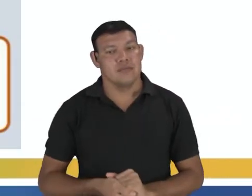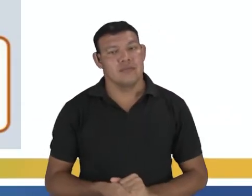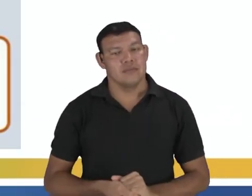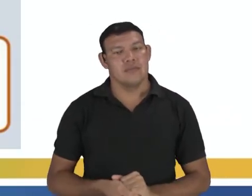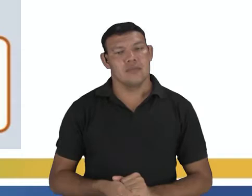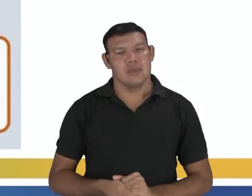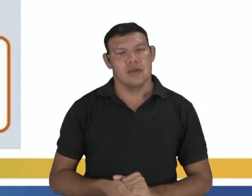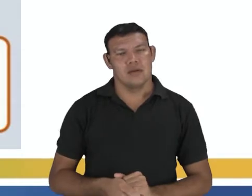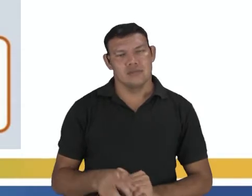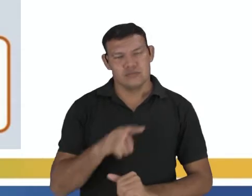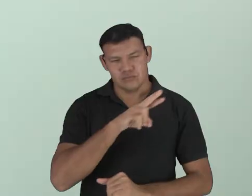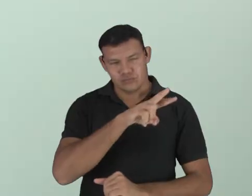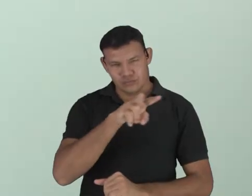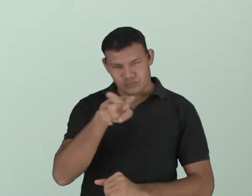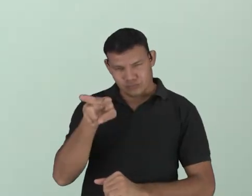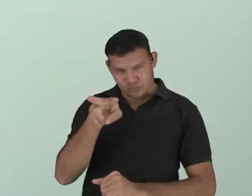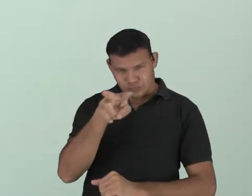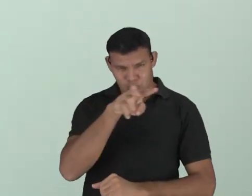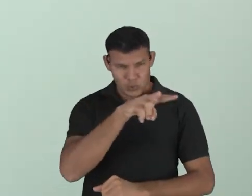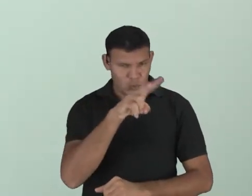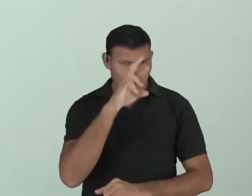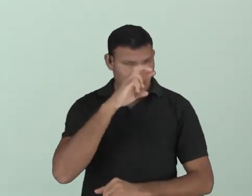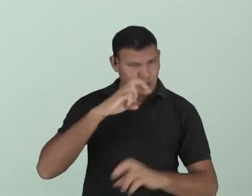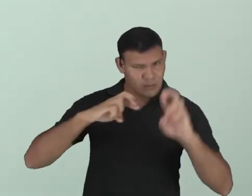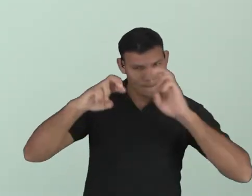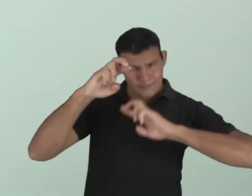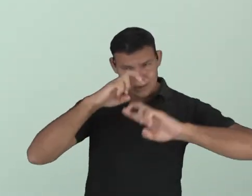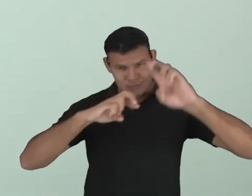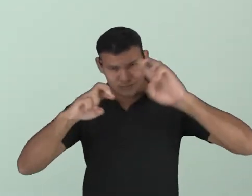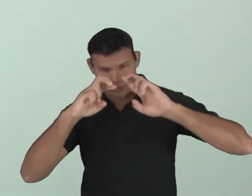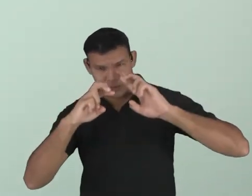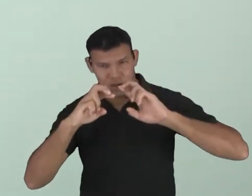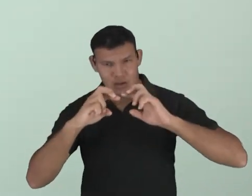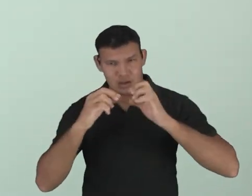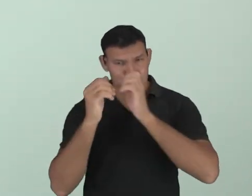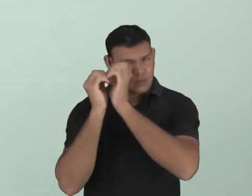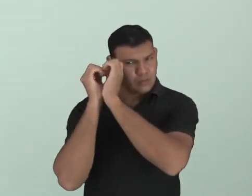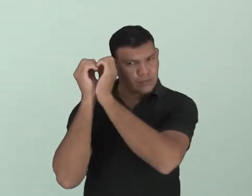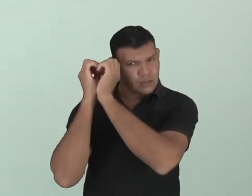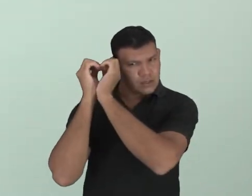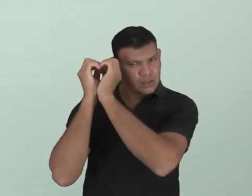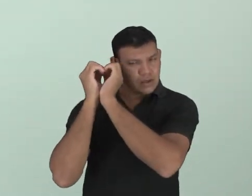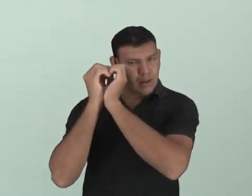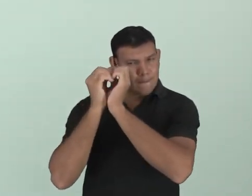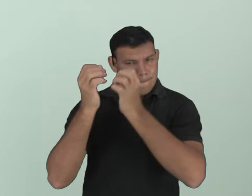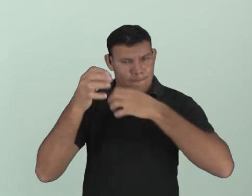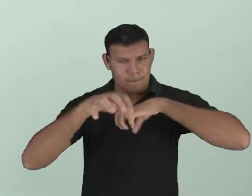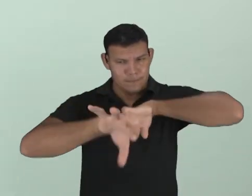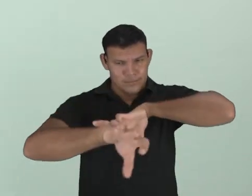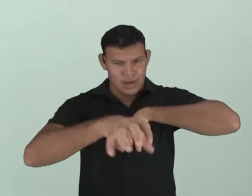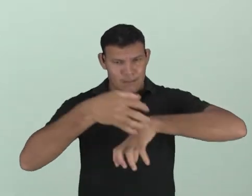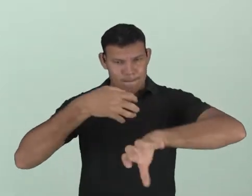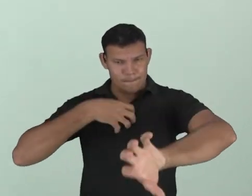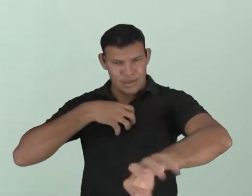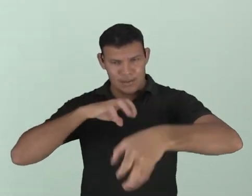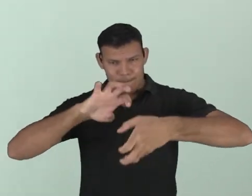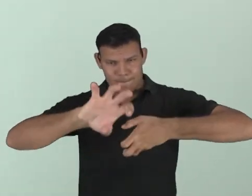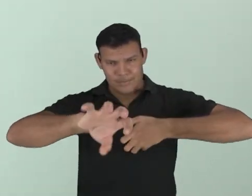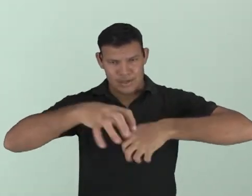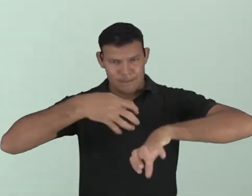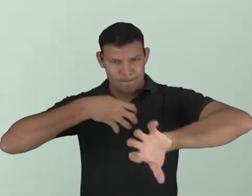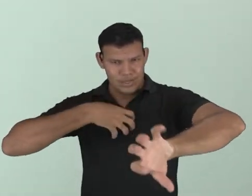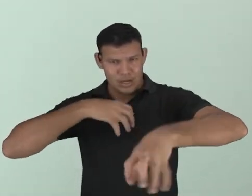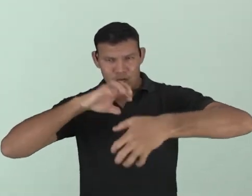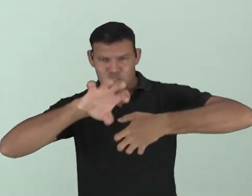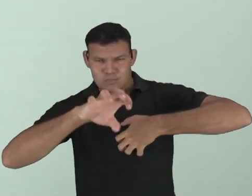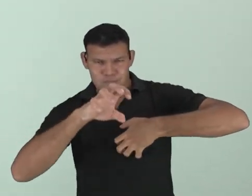aprender apenas por observação, porque neste caso o cérebro ele vai ter uma ideia de empatia. Então ele vai olhar, a